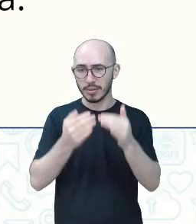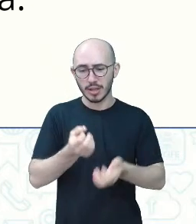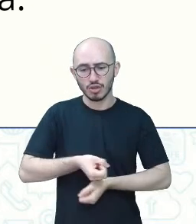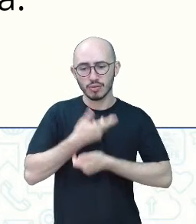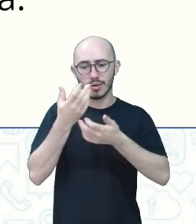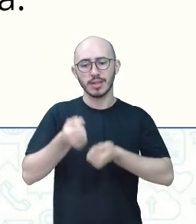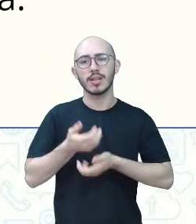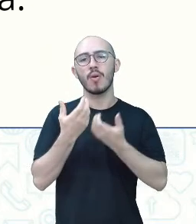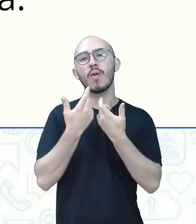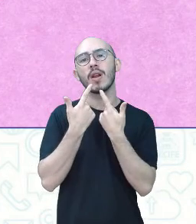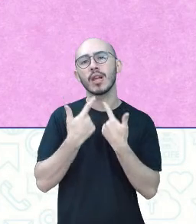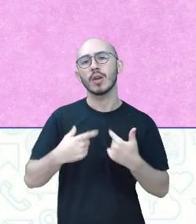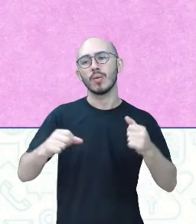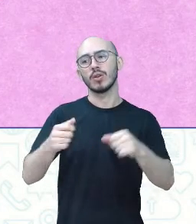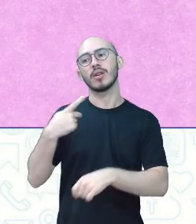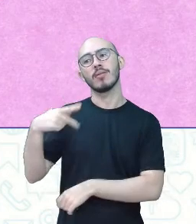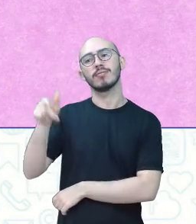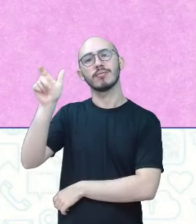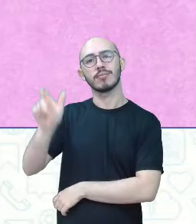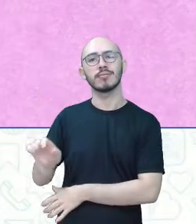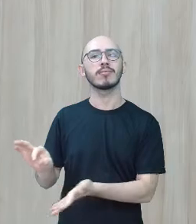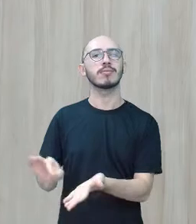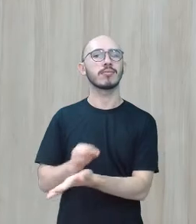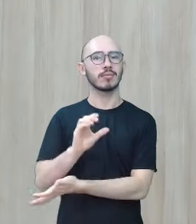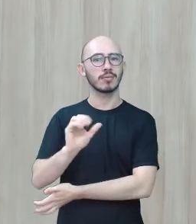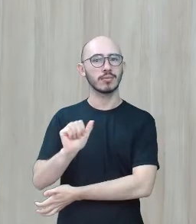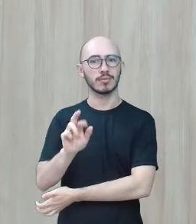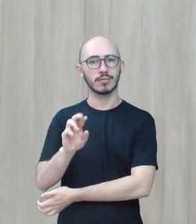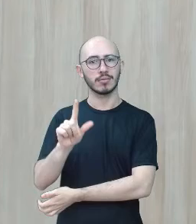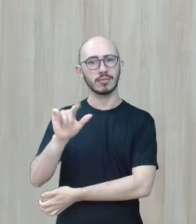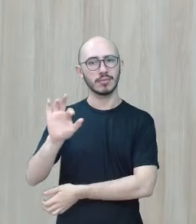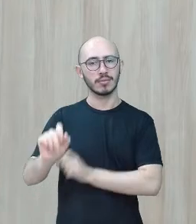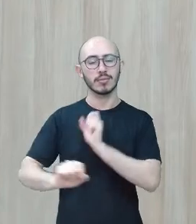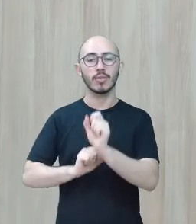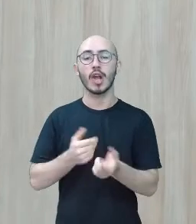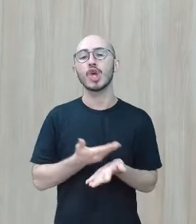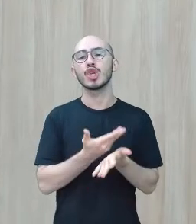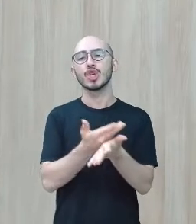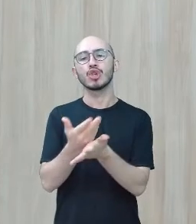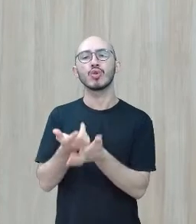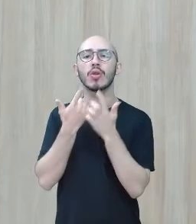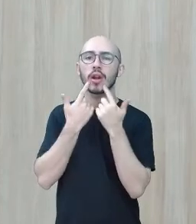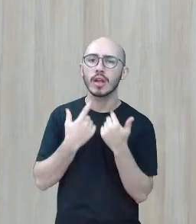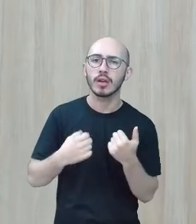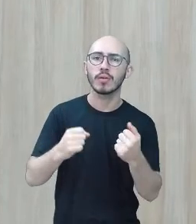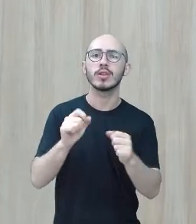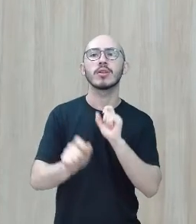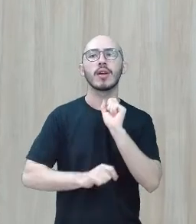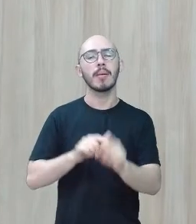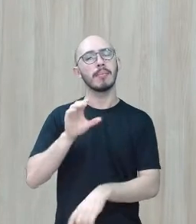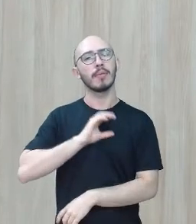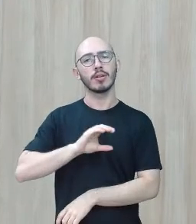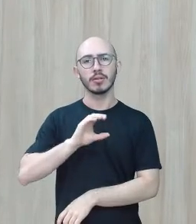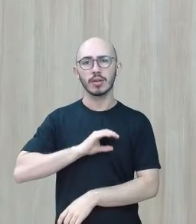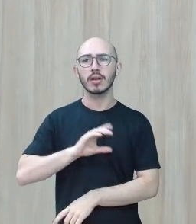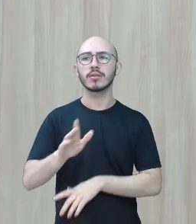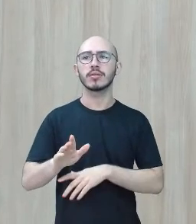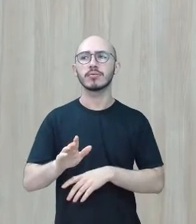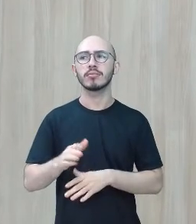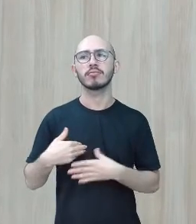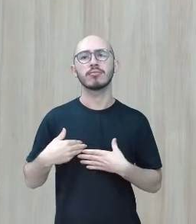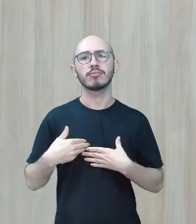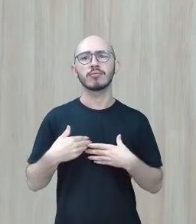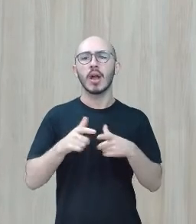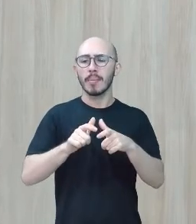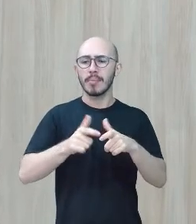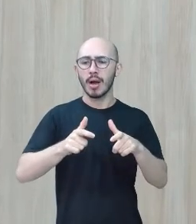isso é interessante, né? A gente perceber como os estudos linguísticos, como os estudos de língua portuguesa têm se